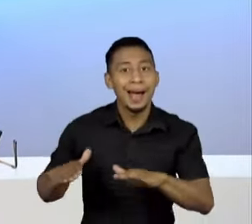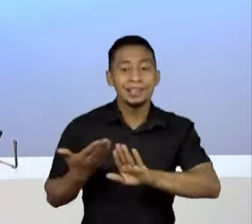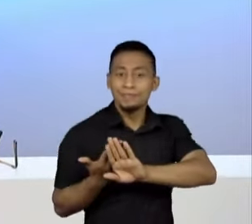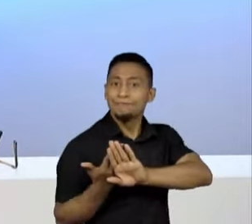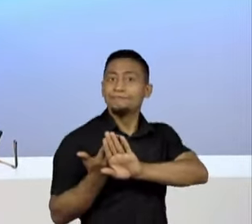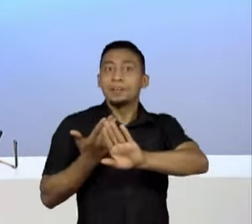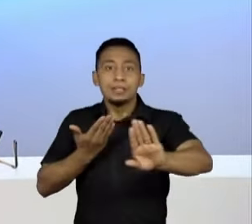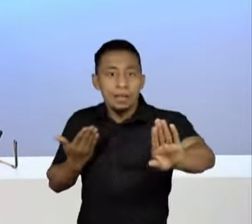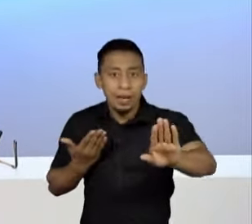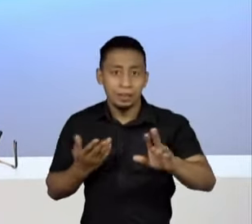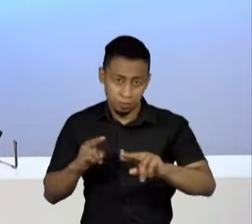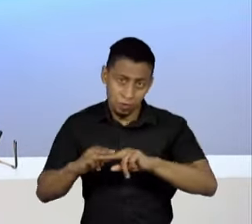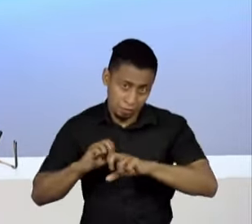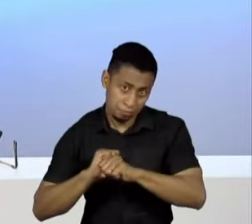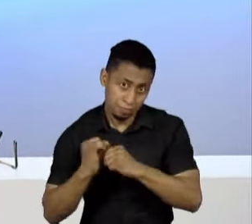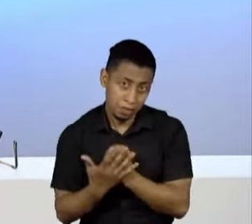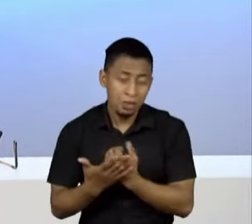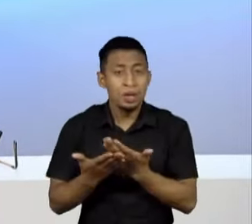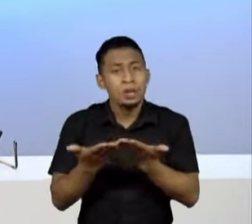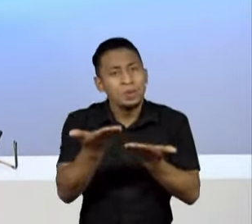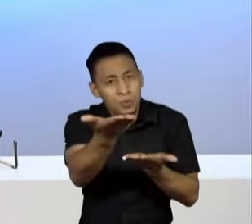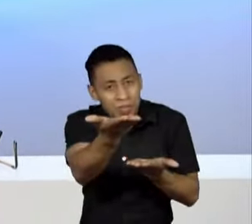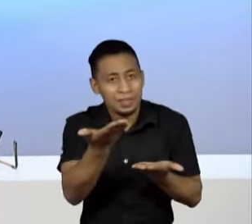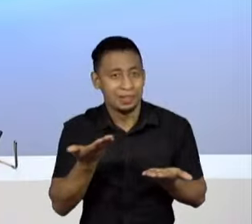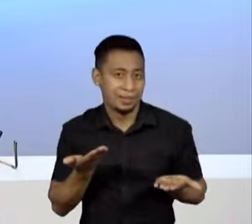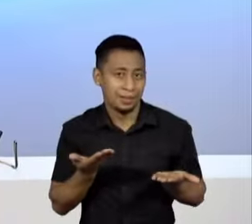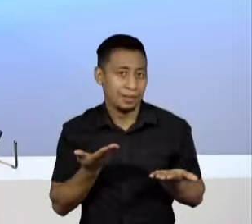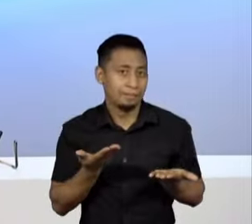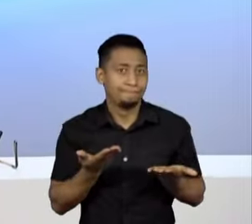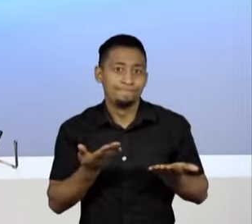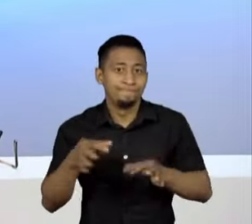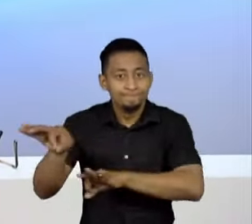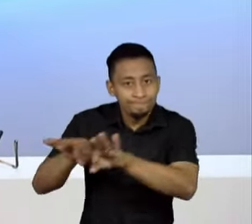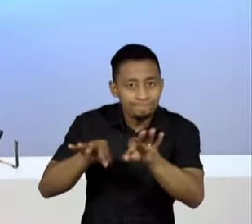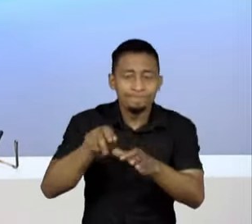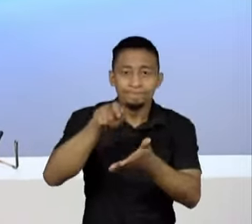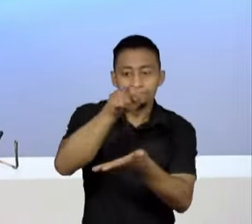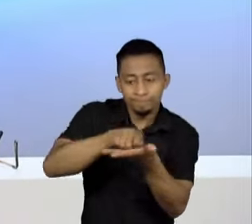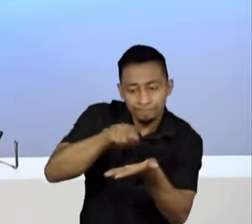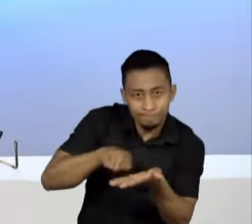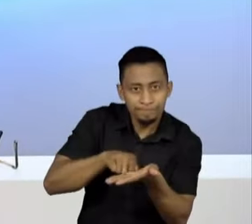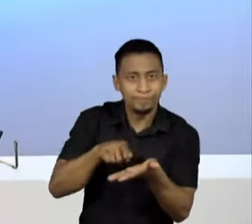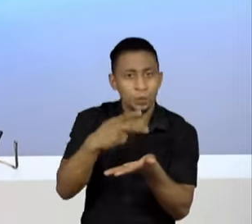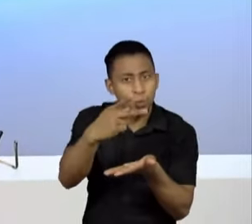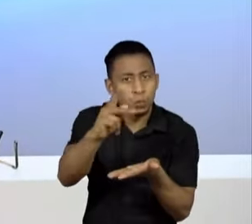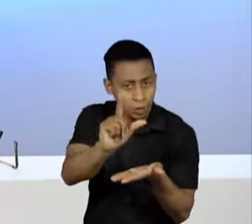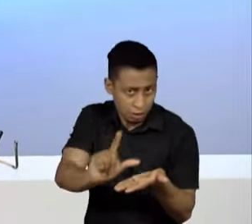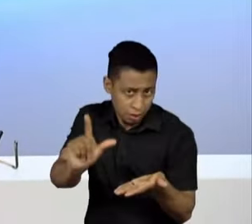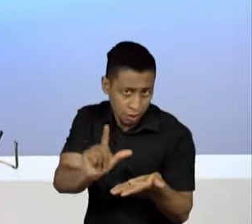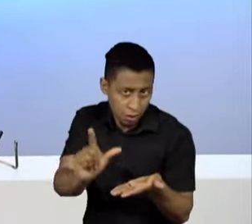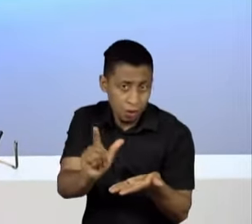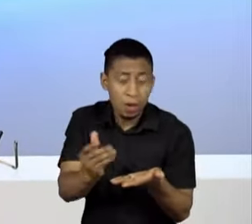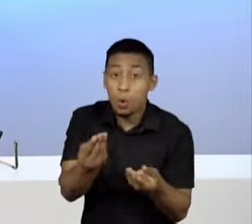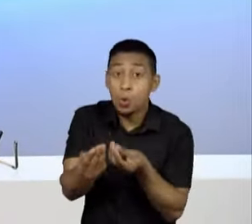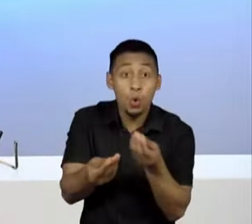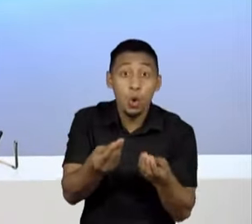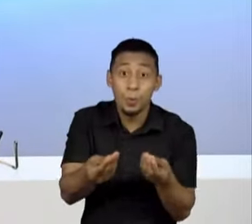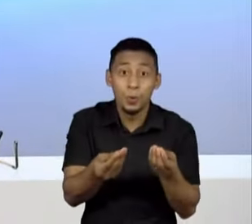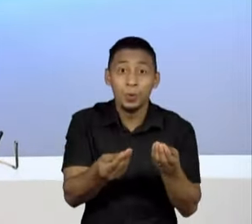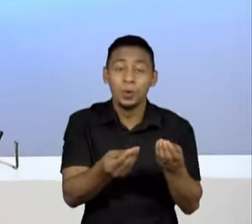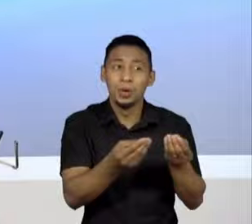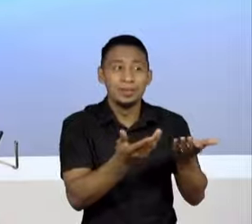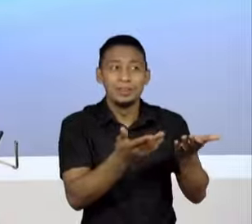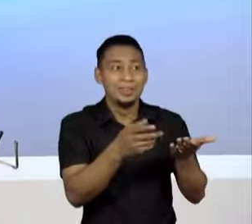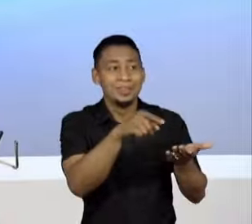do outro. Como é que está sendo para a senhora, para você, para a sua produção literária, traduzir o outro